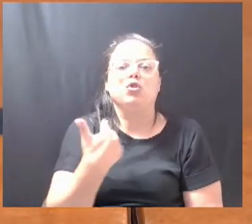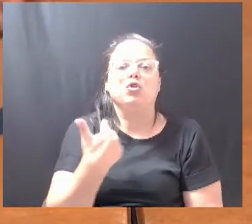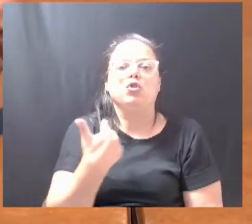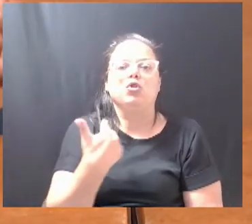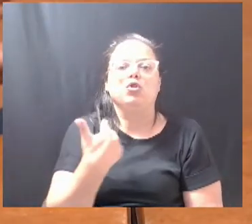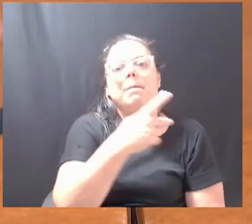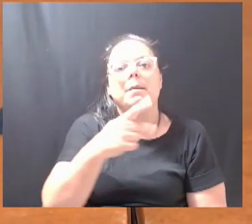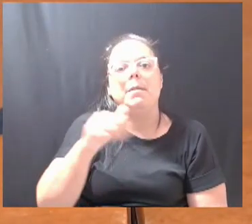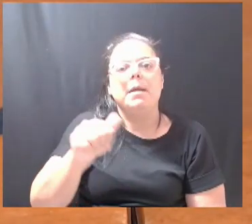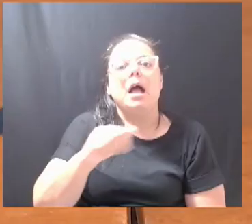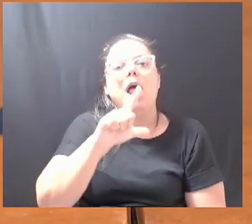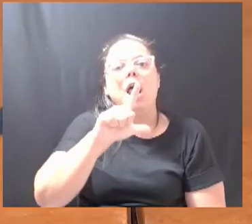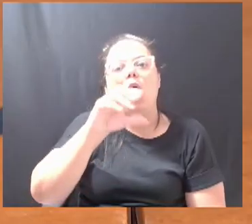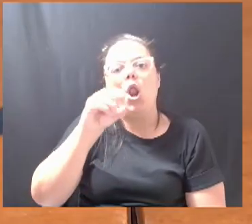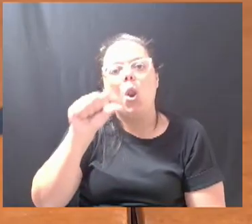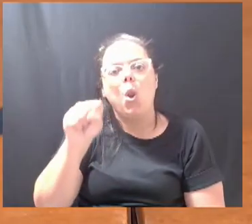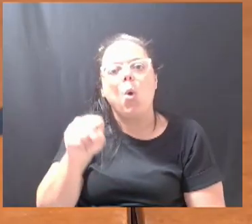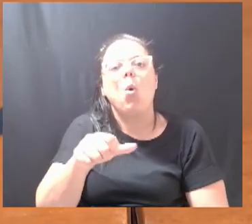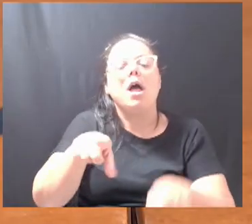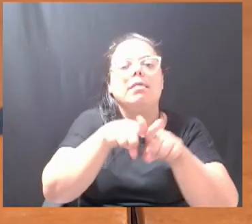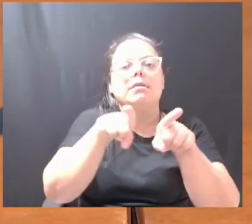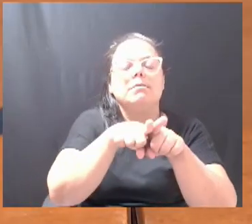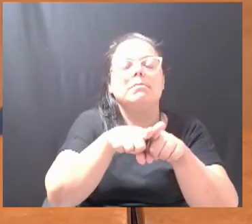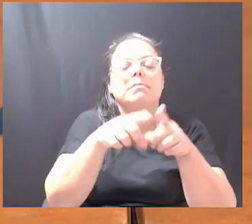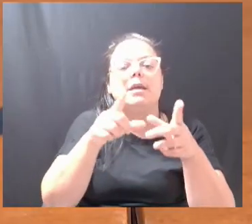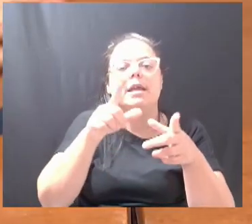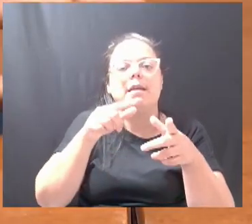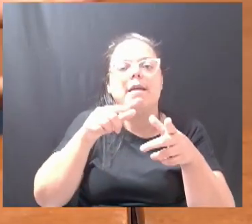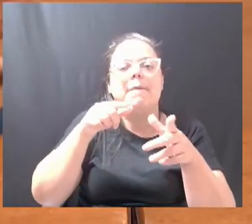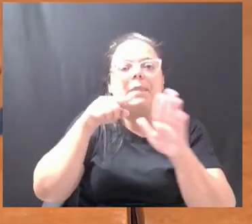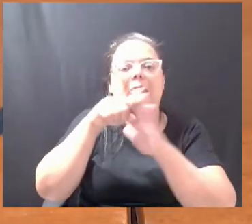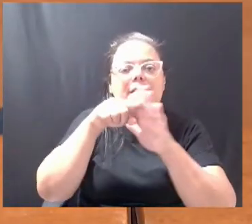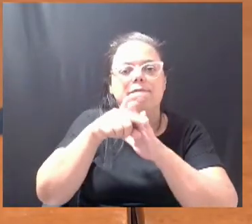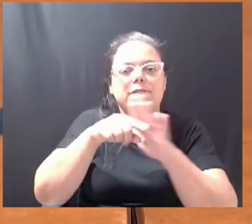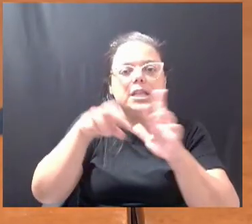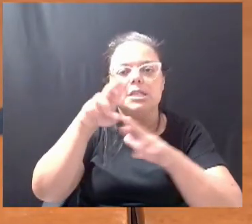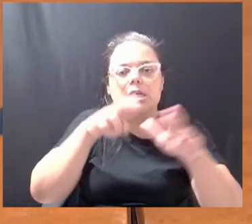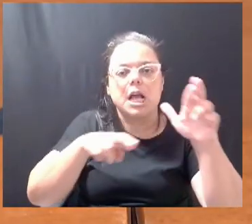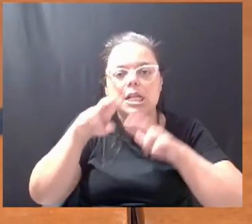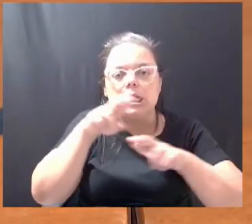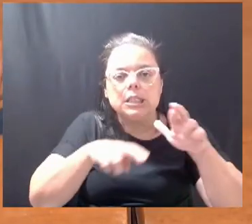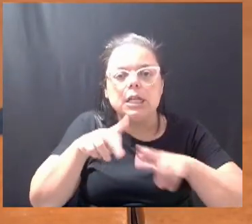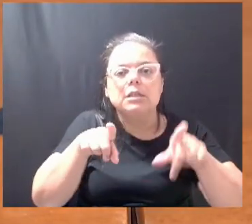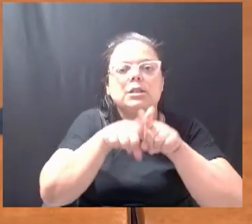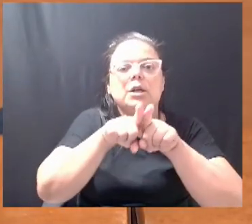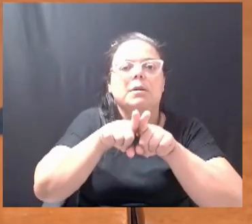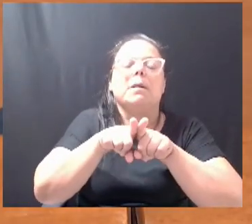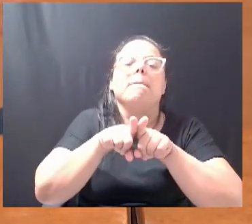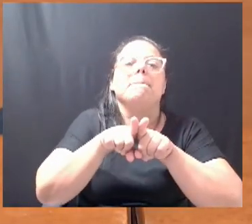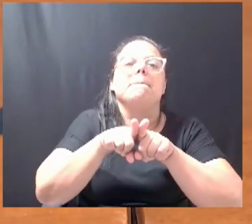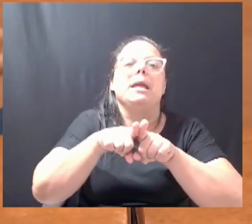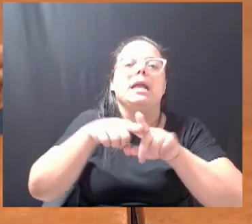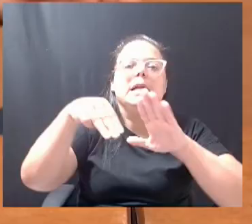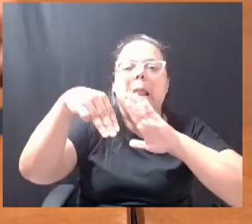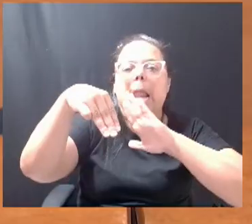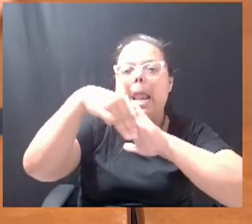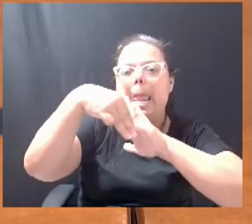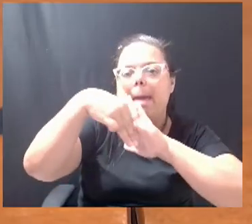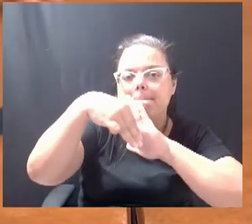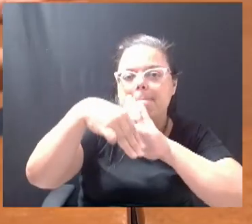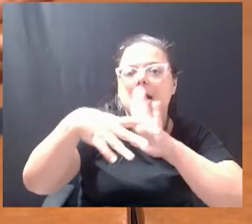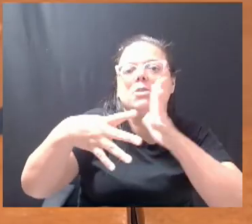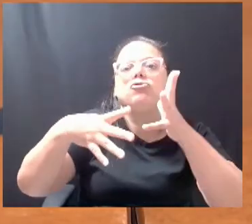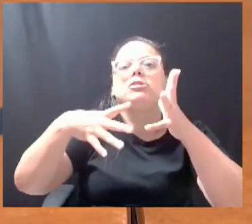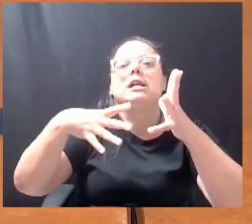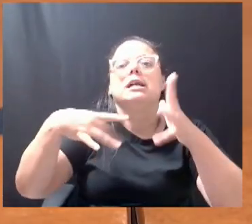falo da depois fiscalização até a partir das comissões temáticas da casa, comissão de saúde,